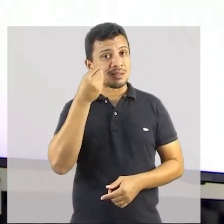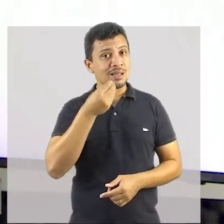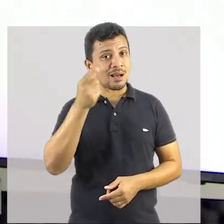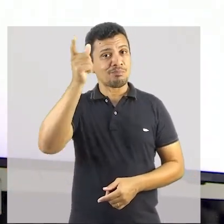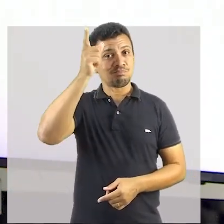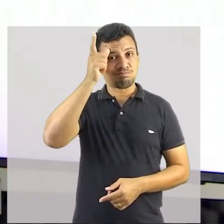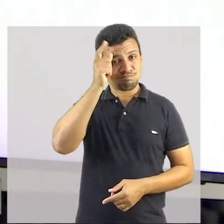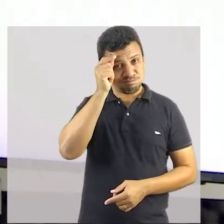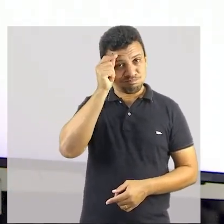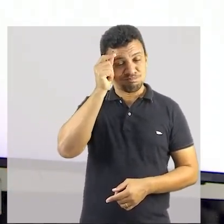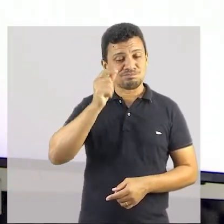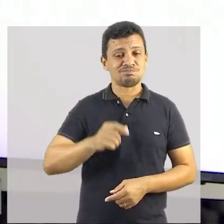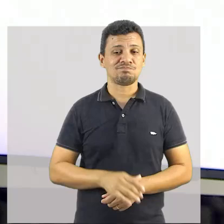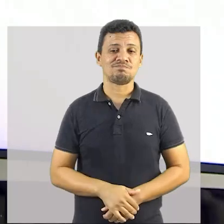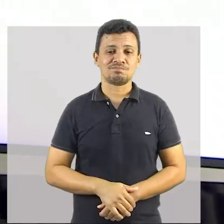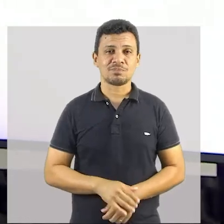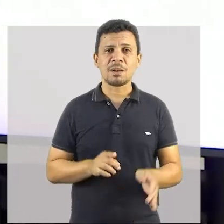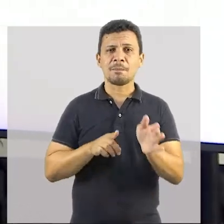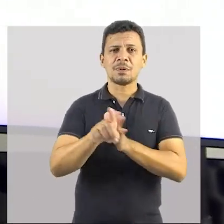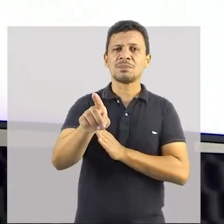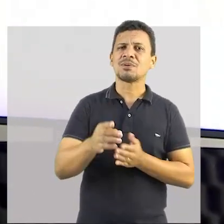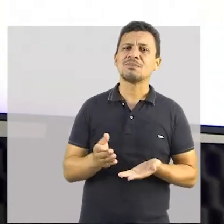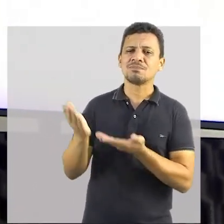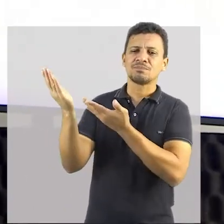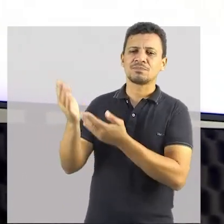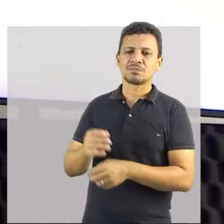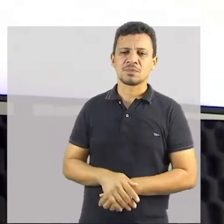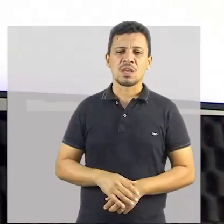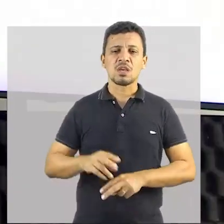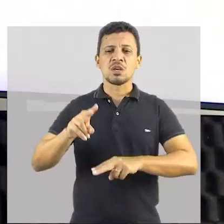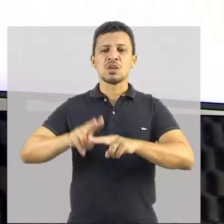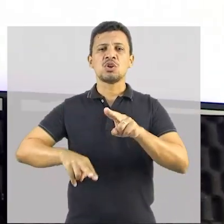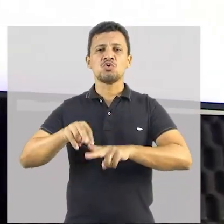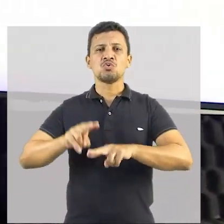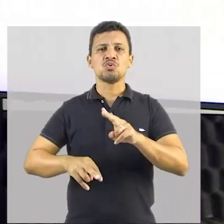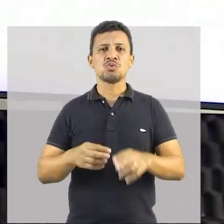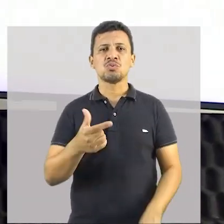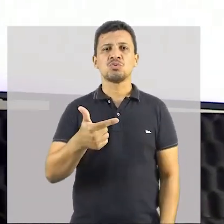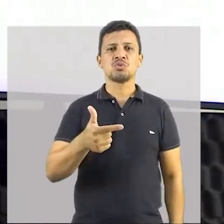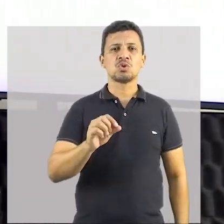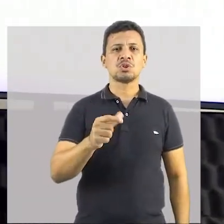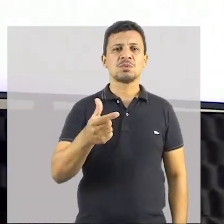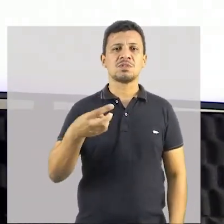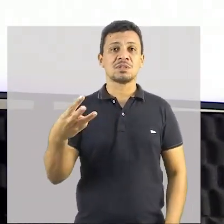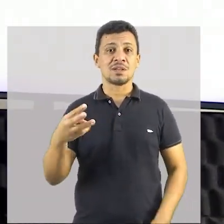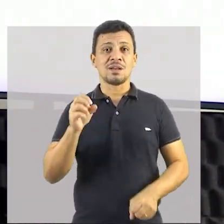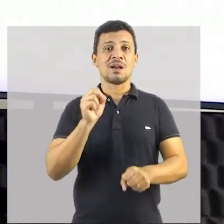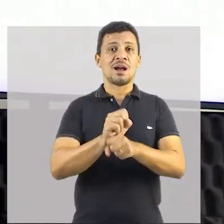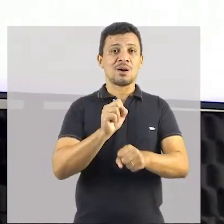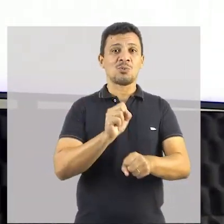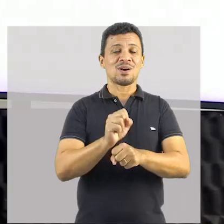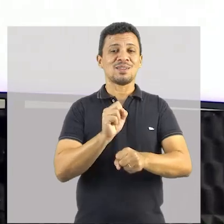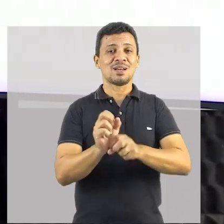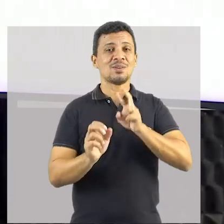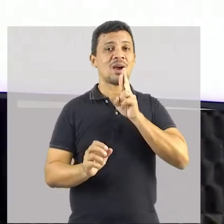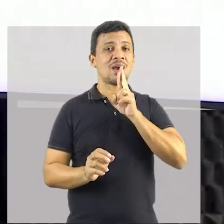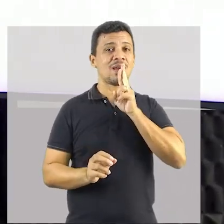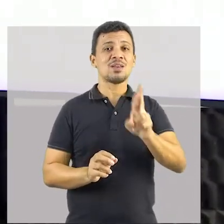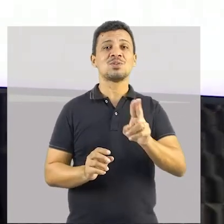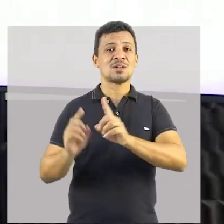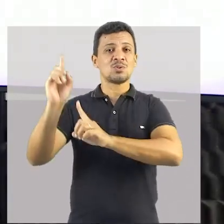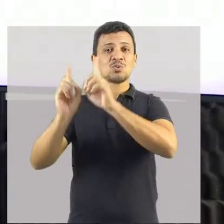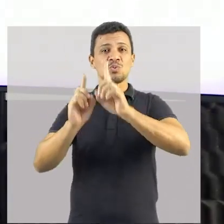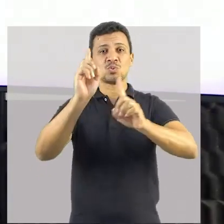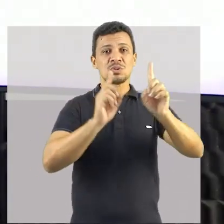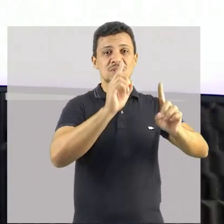futuro próximo. Então, vamos para a questão, Em junho de 2023, o tão aguardado resultado do censo